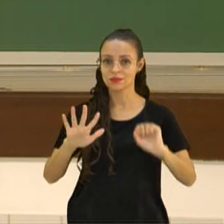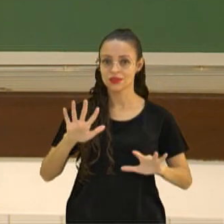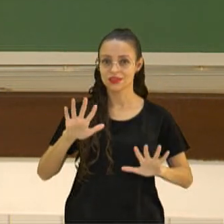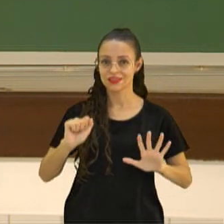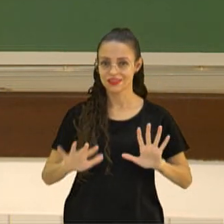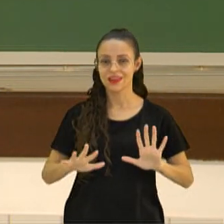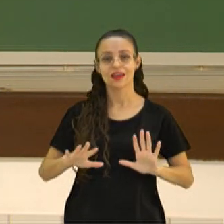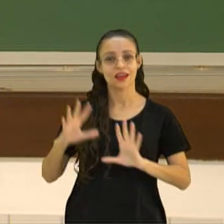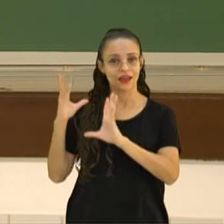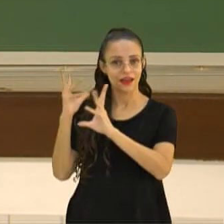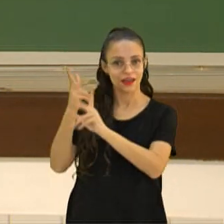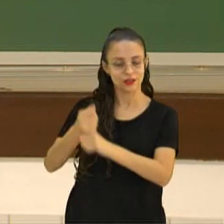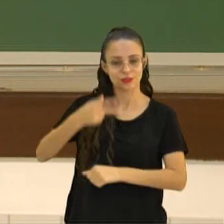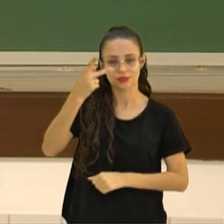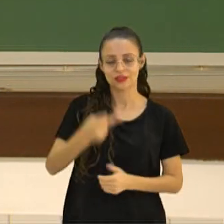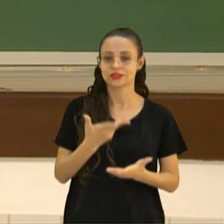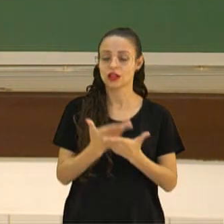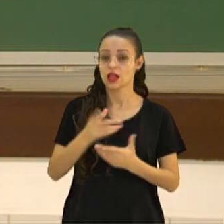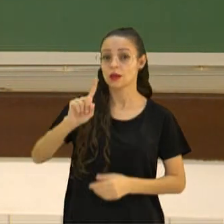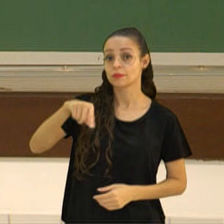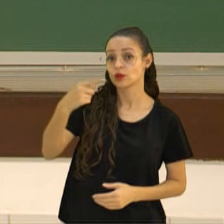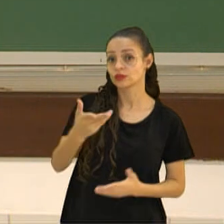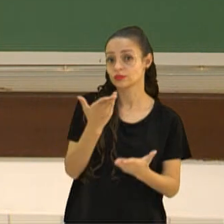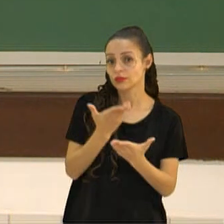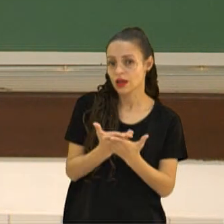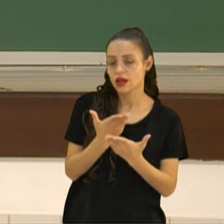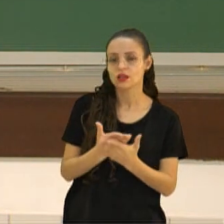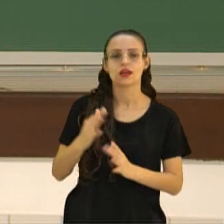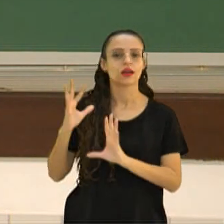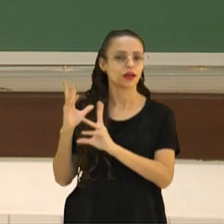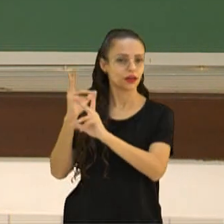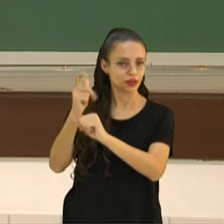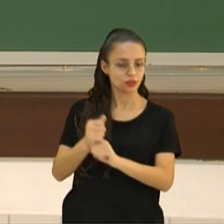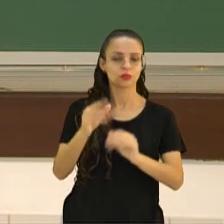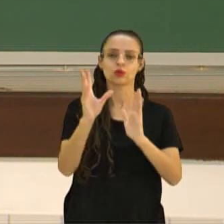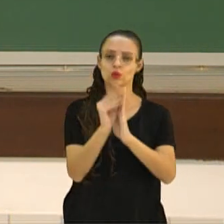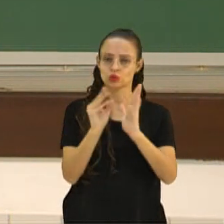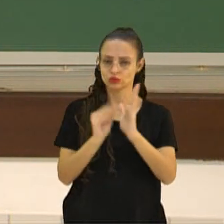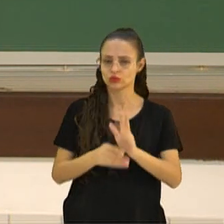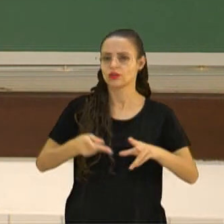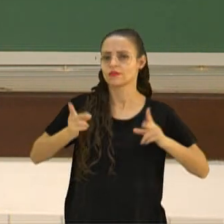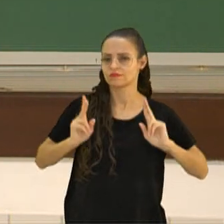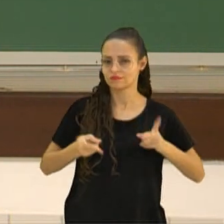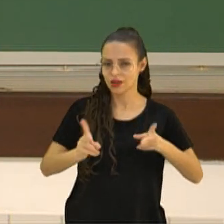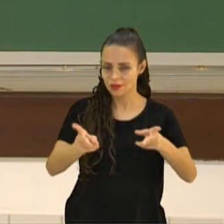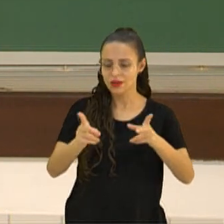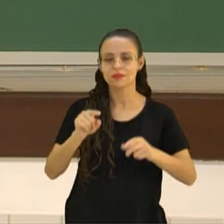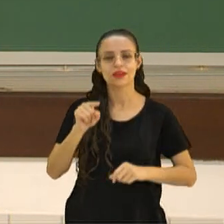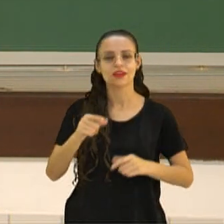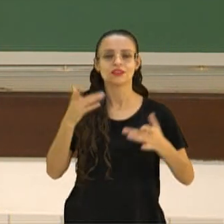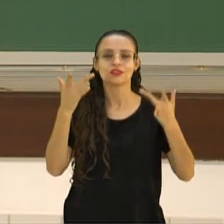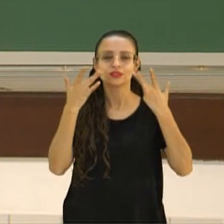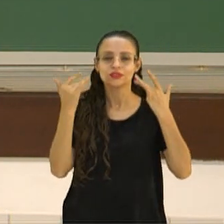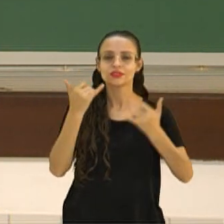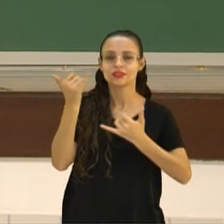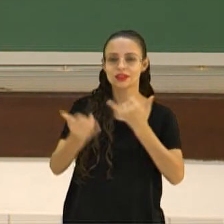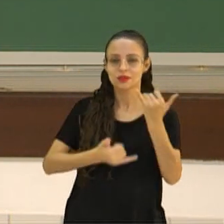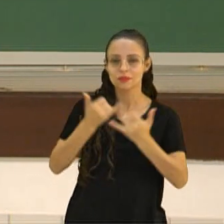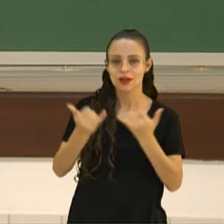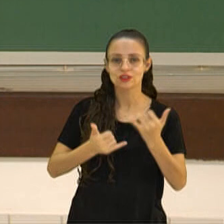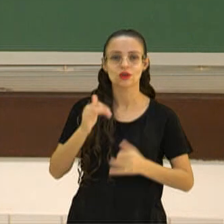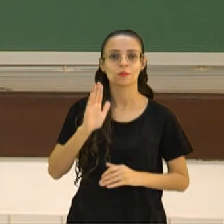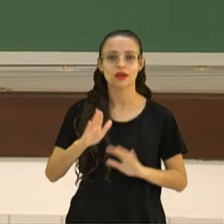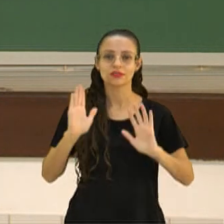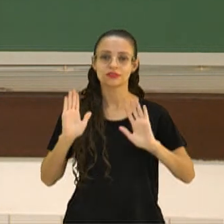retomamos na aula de hoje. A aula que vem retomamos os conteúdos, continuamos retomando os conteúdos dos jogos dramáticos, né, mais voltado à situação